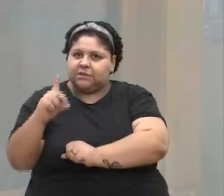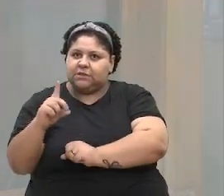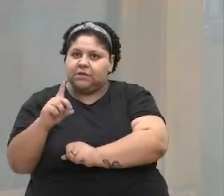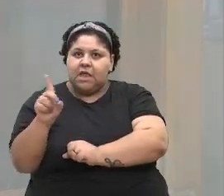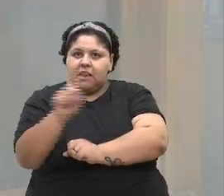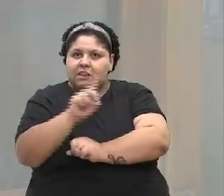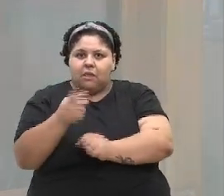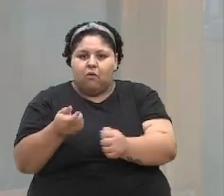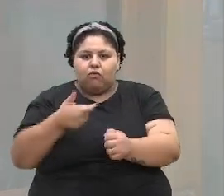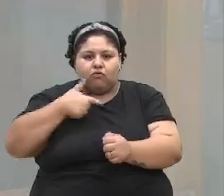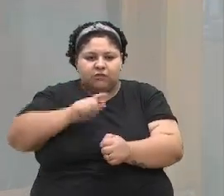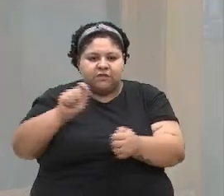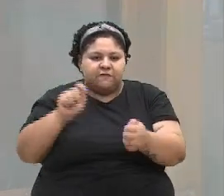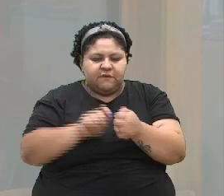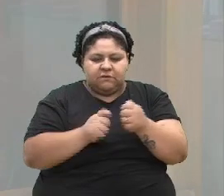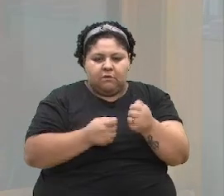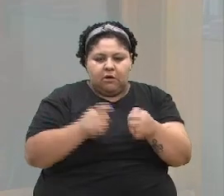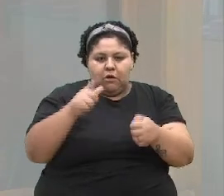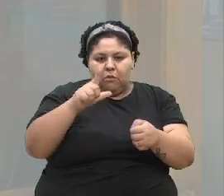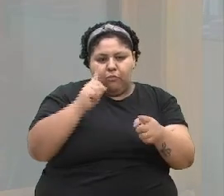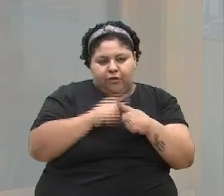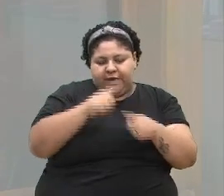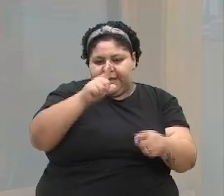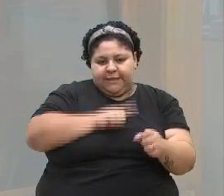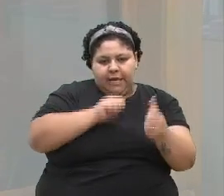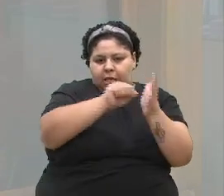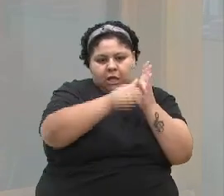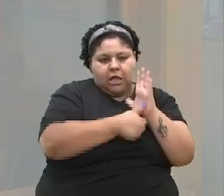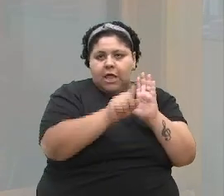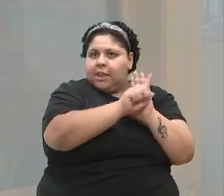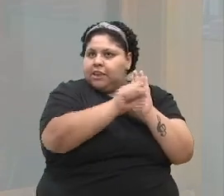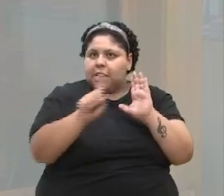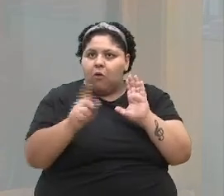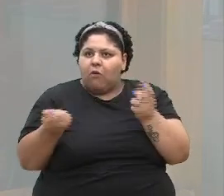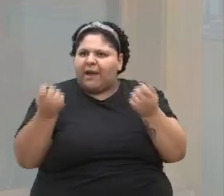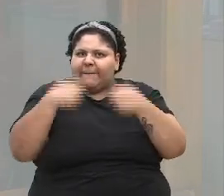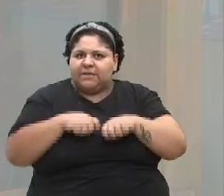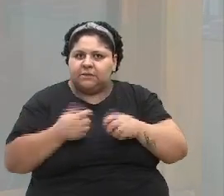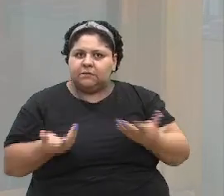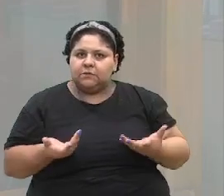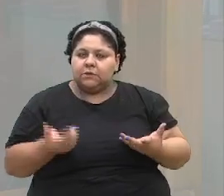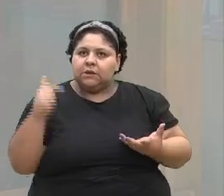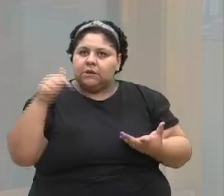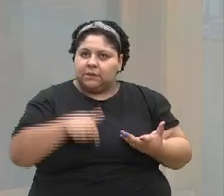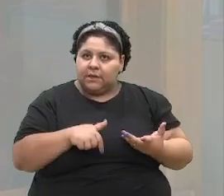fato de ser Down, de ter Down. Não seja capacitista. Aqui